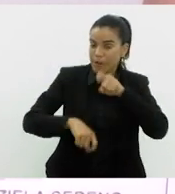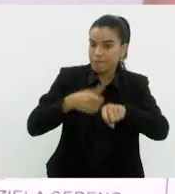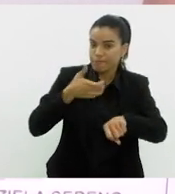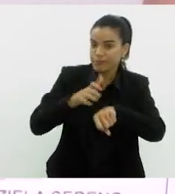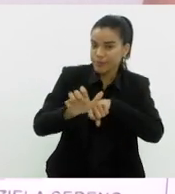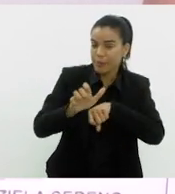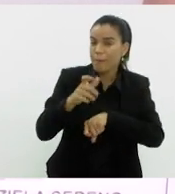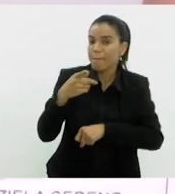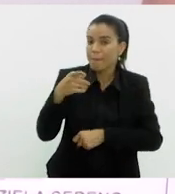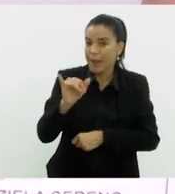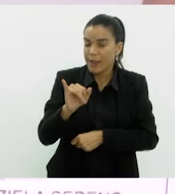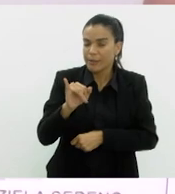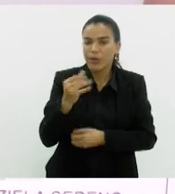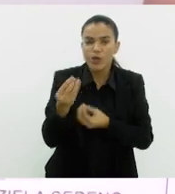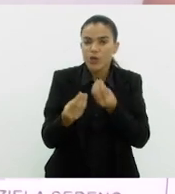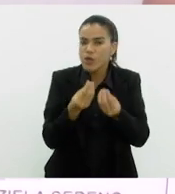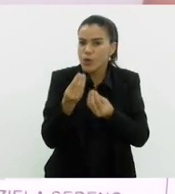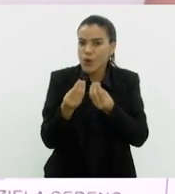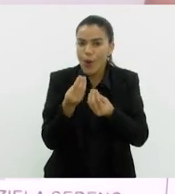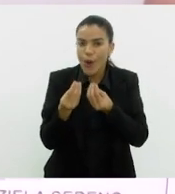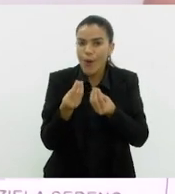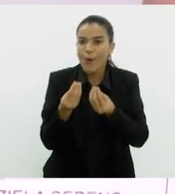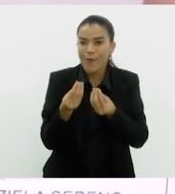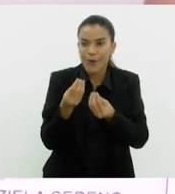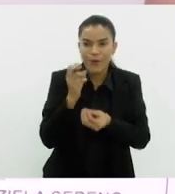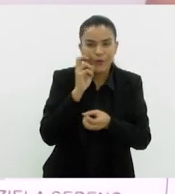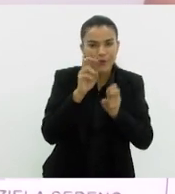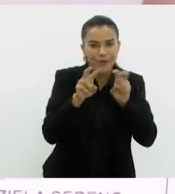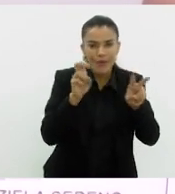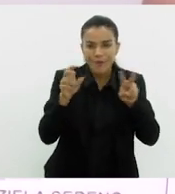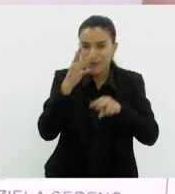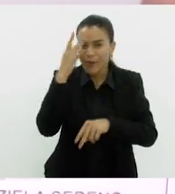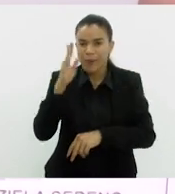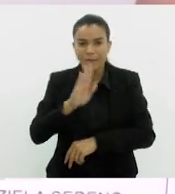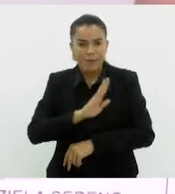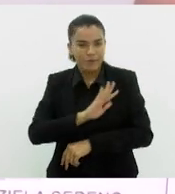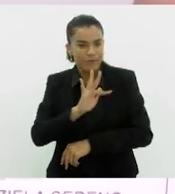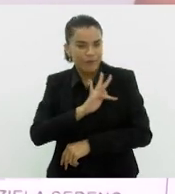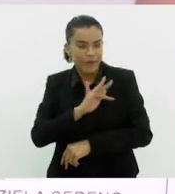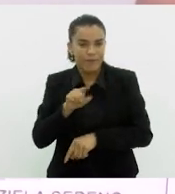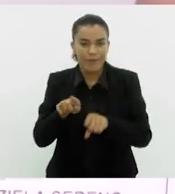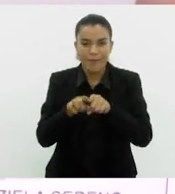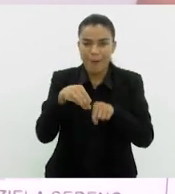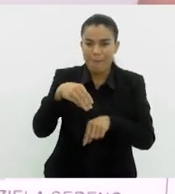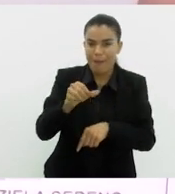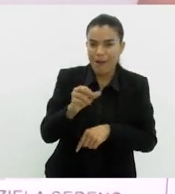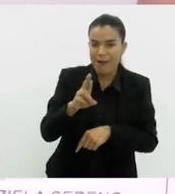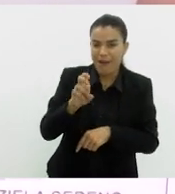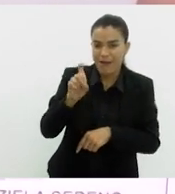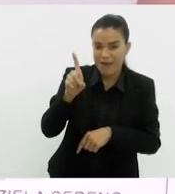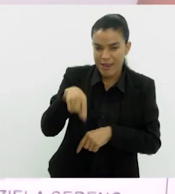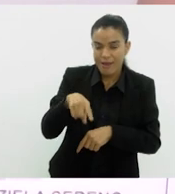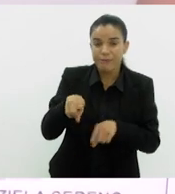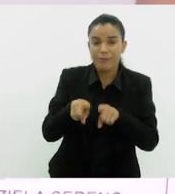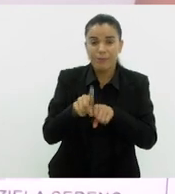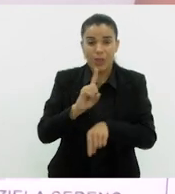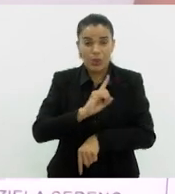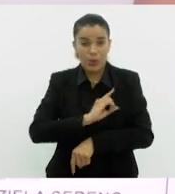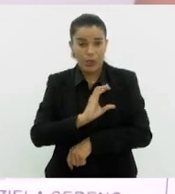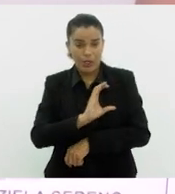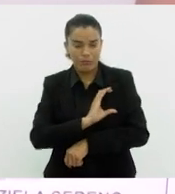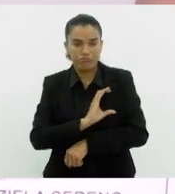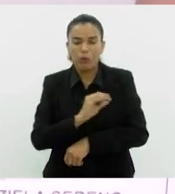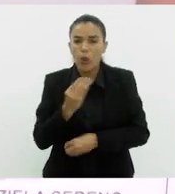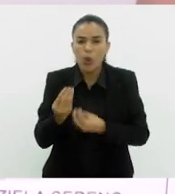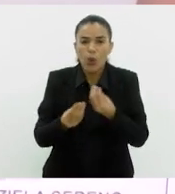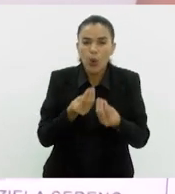pai. E aí, como que a gente mora, né? Estou vendo aqui a galera da Baixada, o pessoal da Maré, né? Eu que moro lá em Duque de Caxias. Como